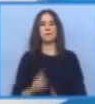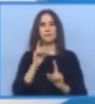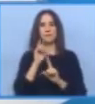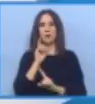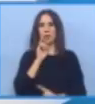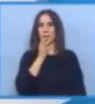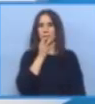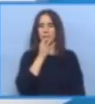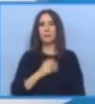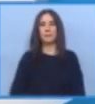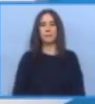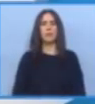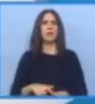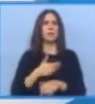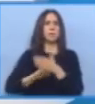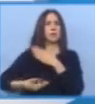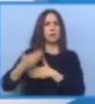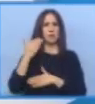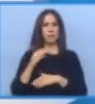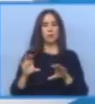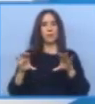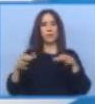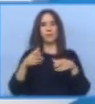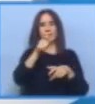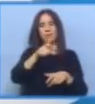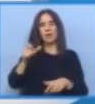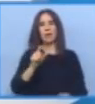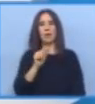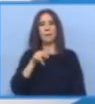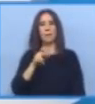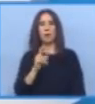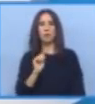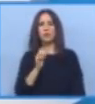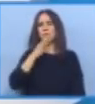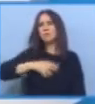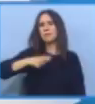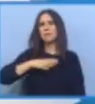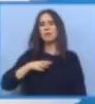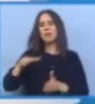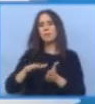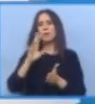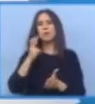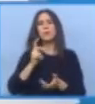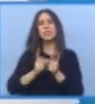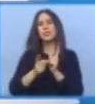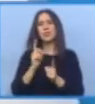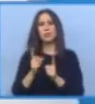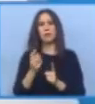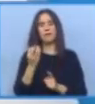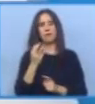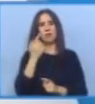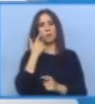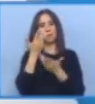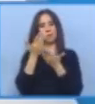Naquele tempo, os discípulos de Emaús contaram o que tinha acontecido no caminho e como tinham